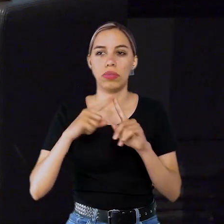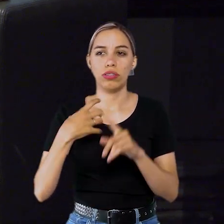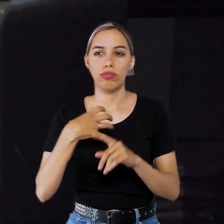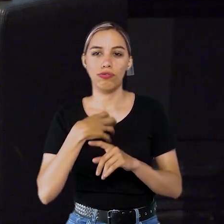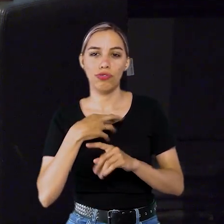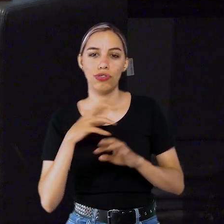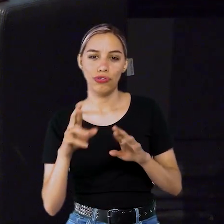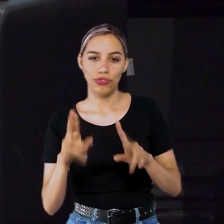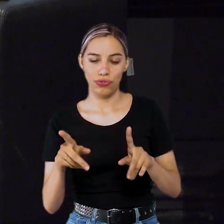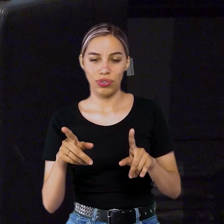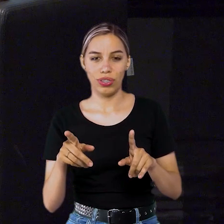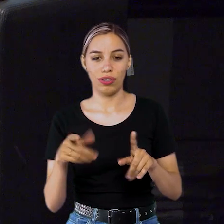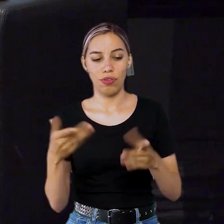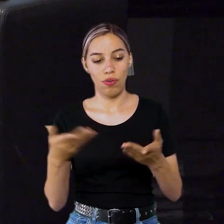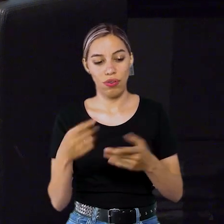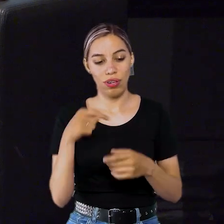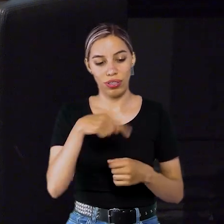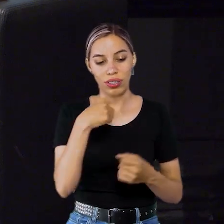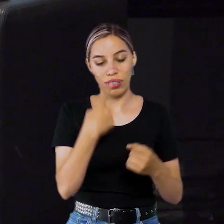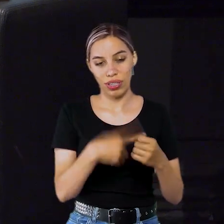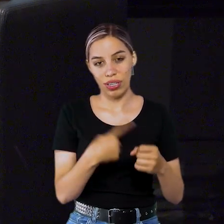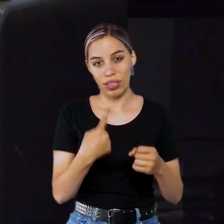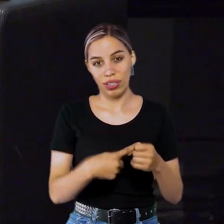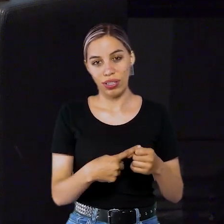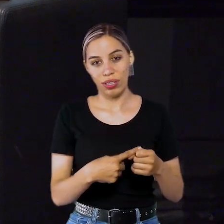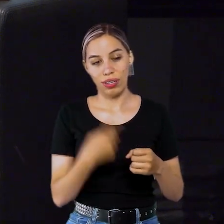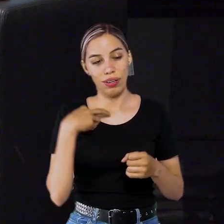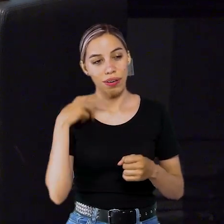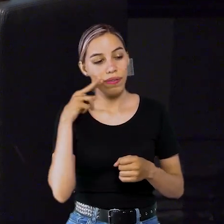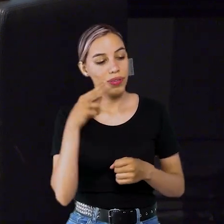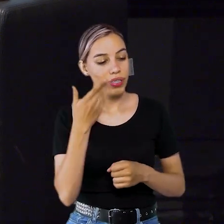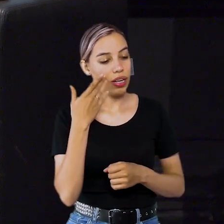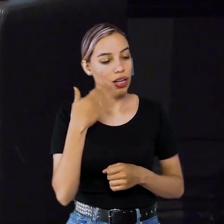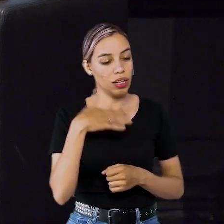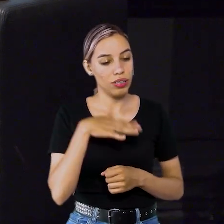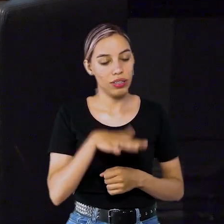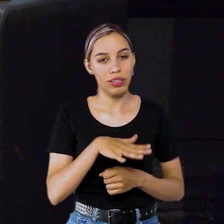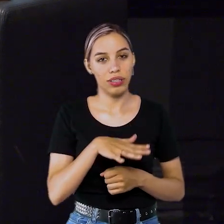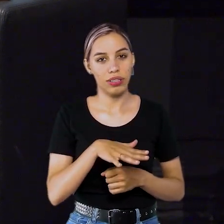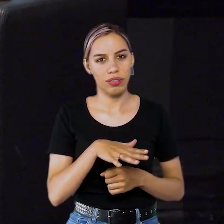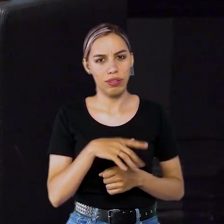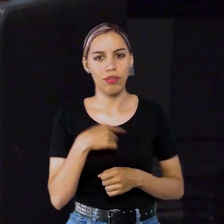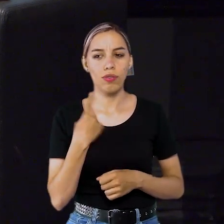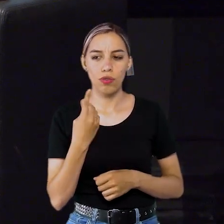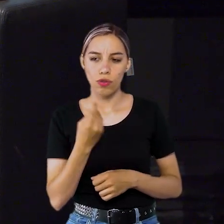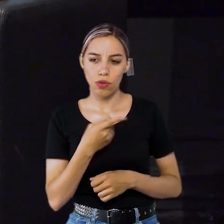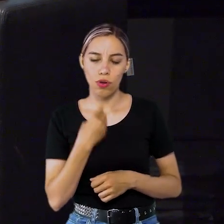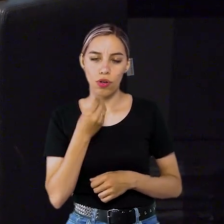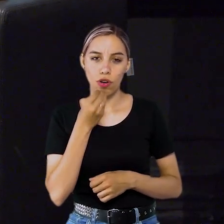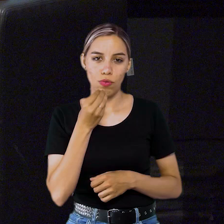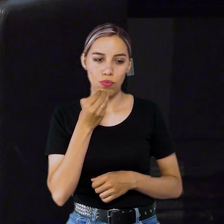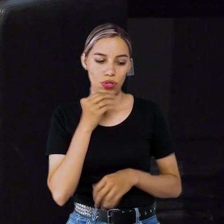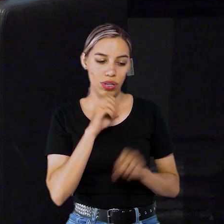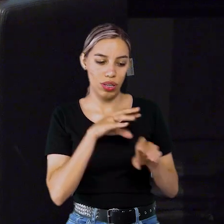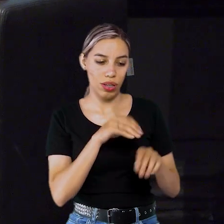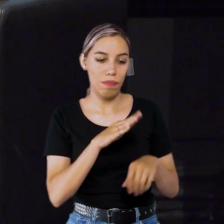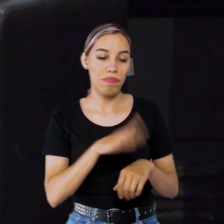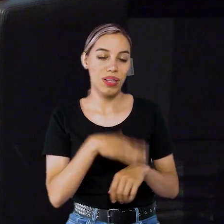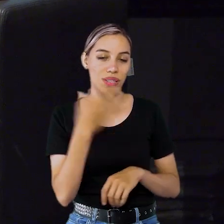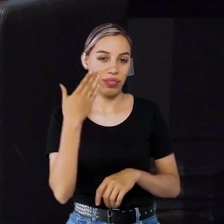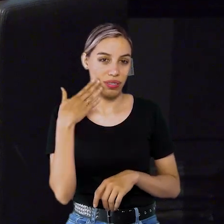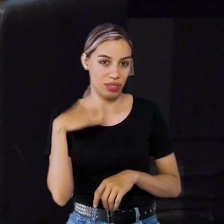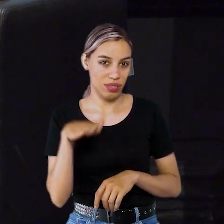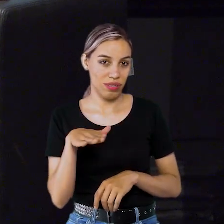formas diferentes. E hoje, aqui na cidade, o que eu vejo é que as crianças mesmo, eu acho que a gente deveria trabalhar mais com as nossas